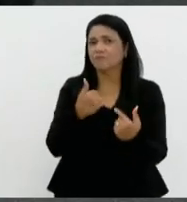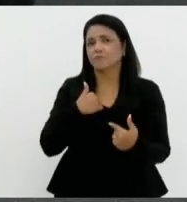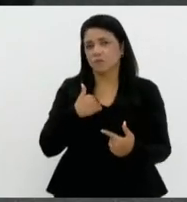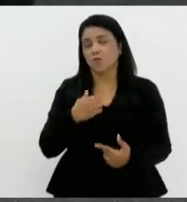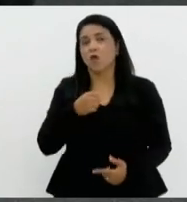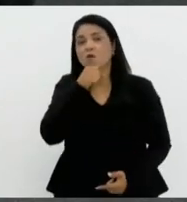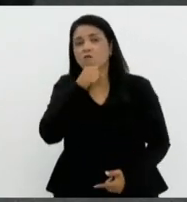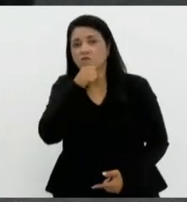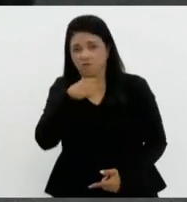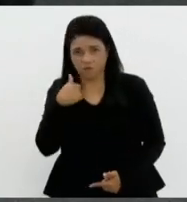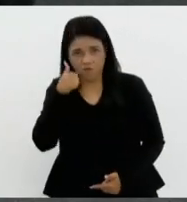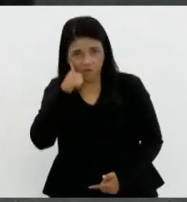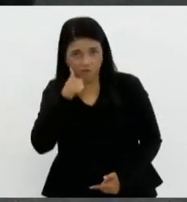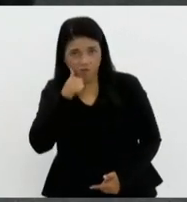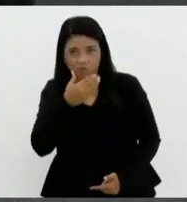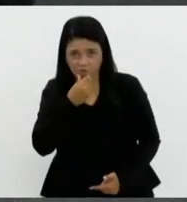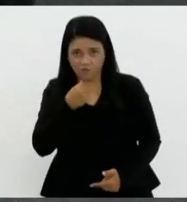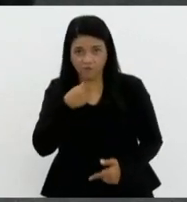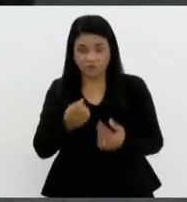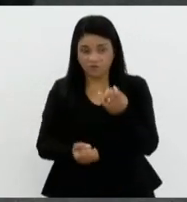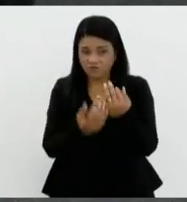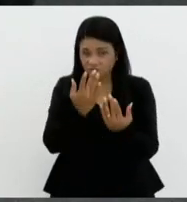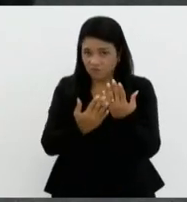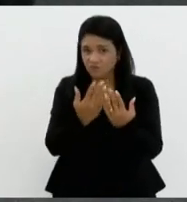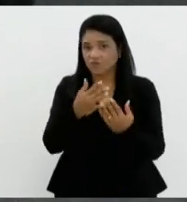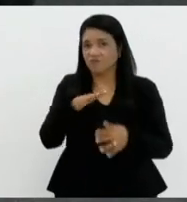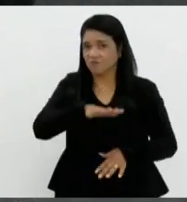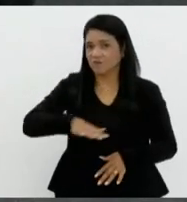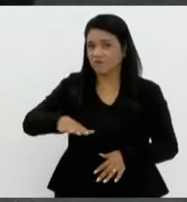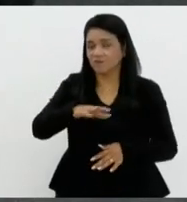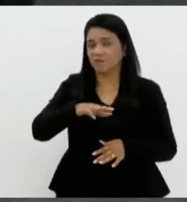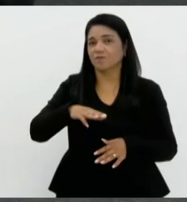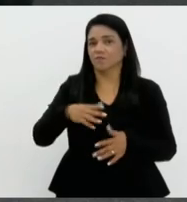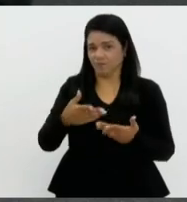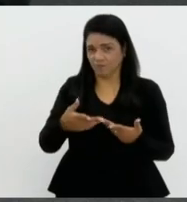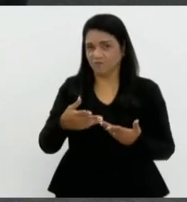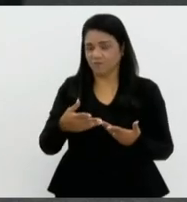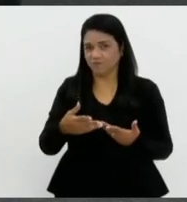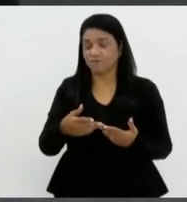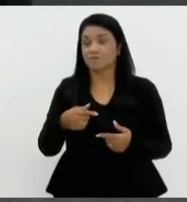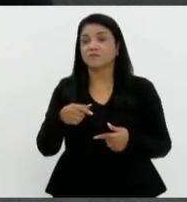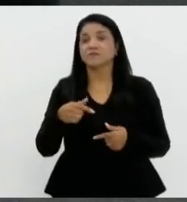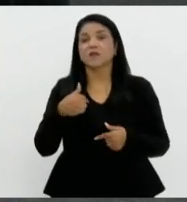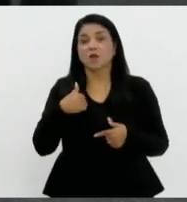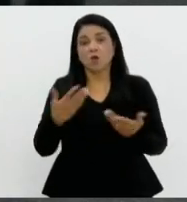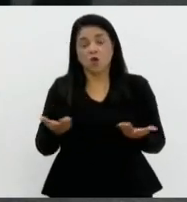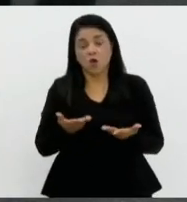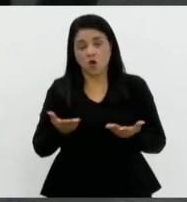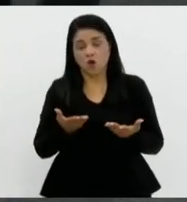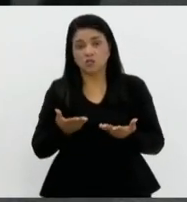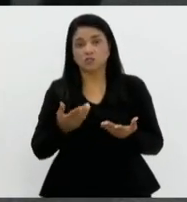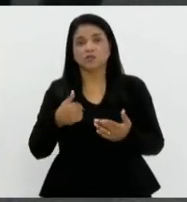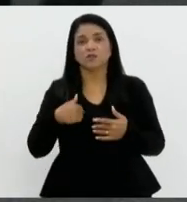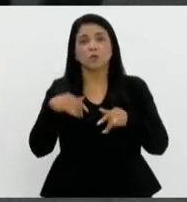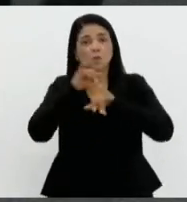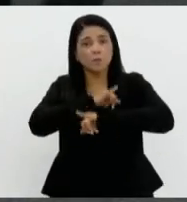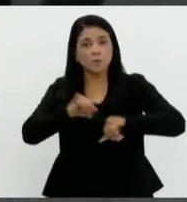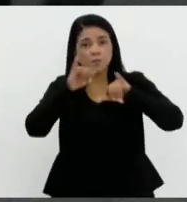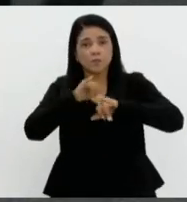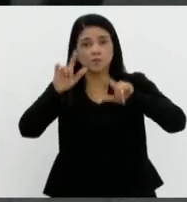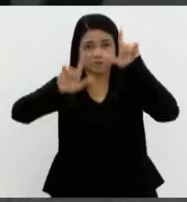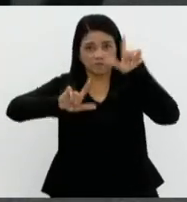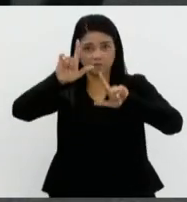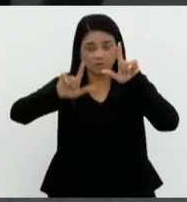Sei, nasci sabendo disso. Hoje mesmo, teve um pronunciamento meu na TV, na